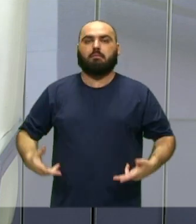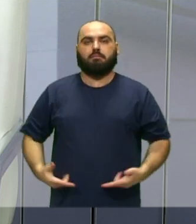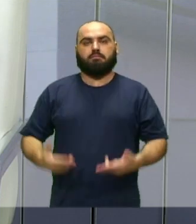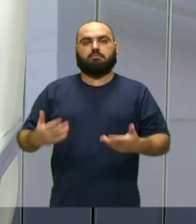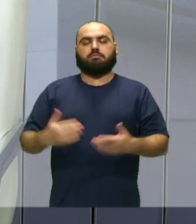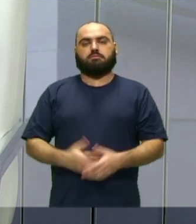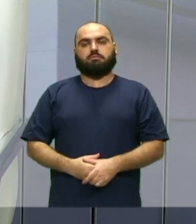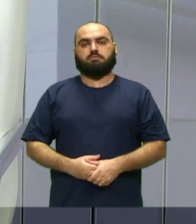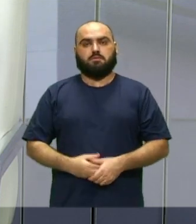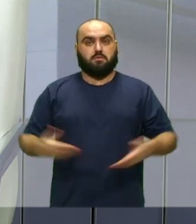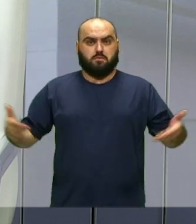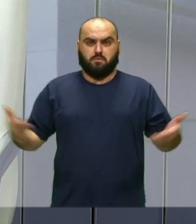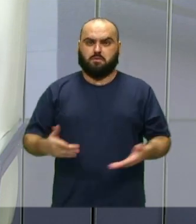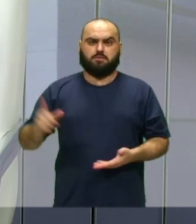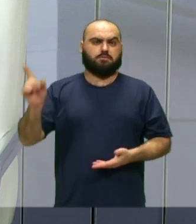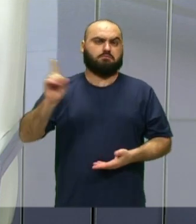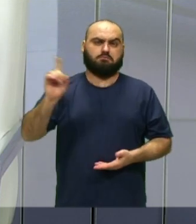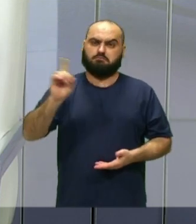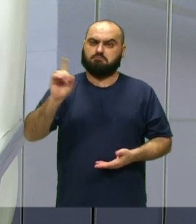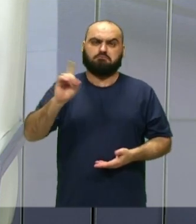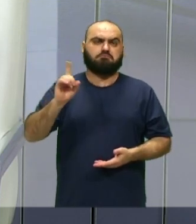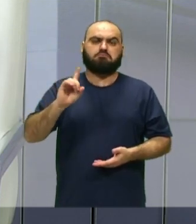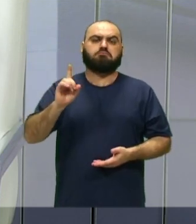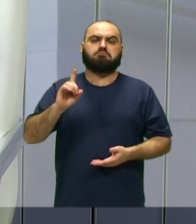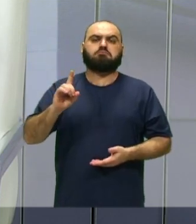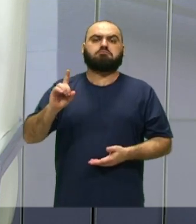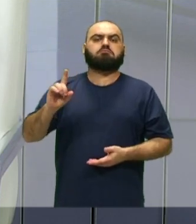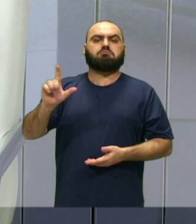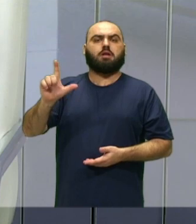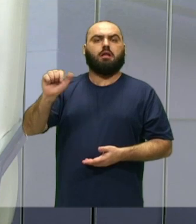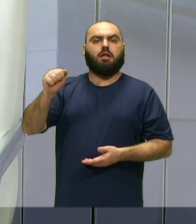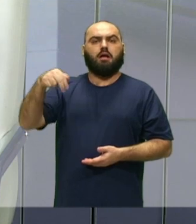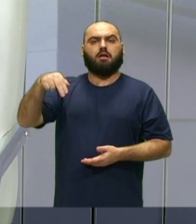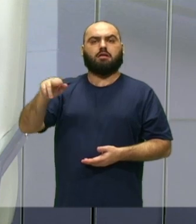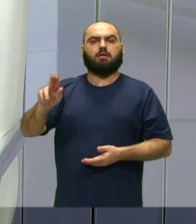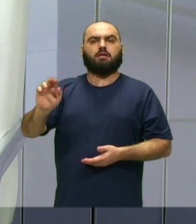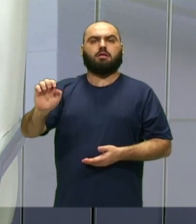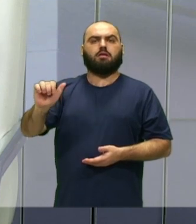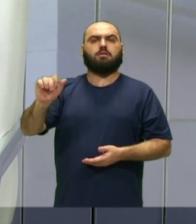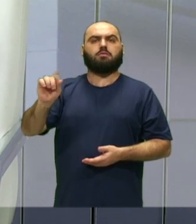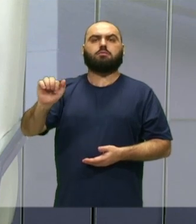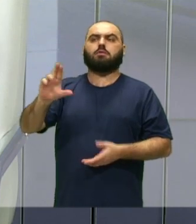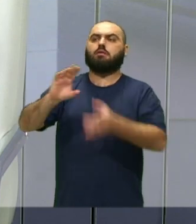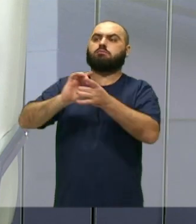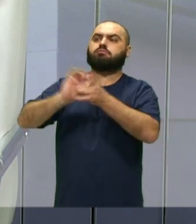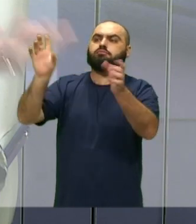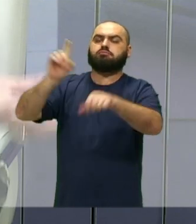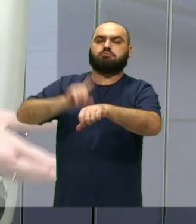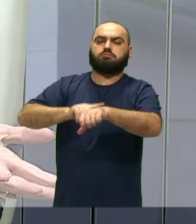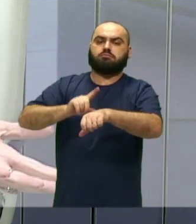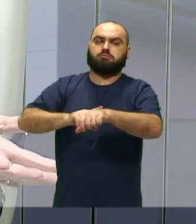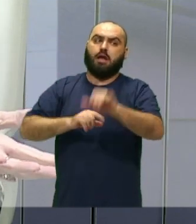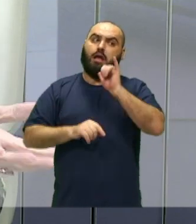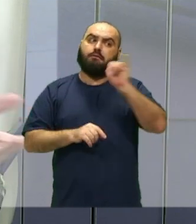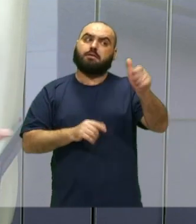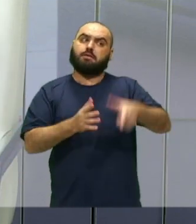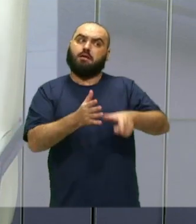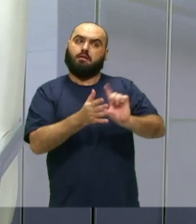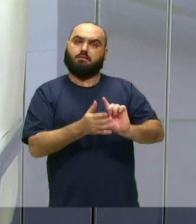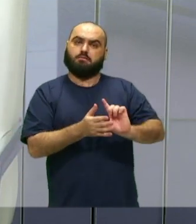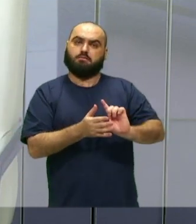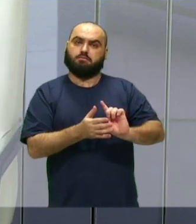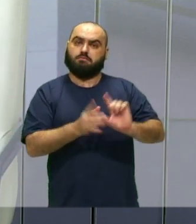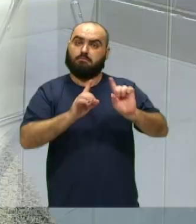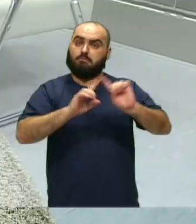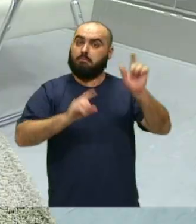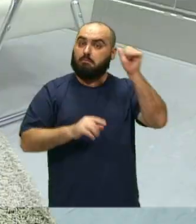não é mais assim, agora é autorizado que a laqueadura seja feita no período do parto, desde que avisado antecipadamente. Só que as